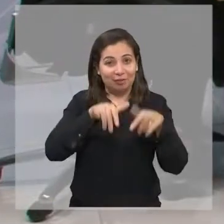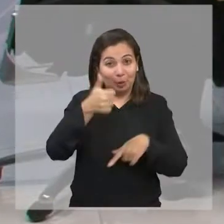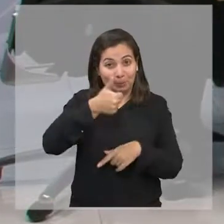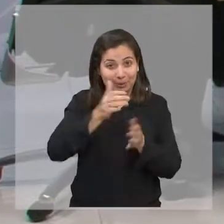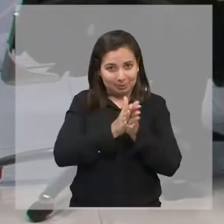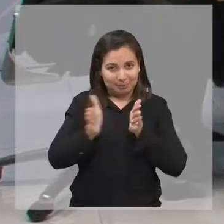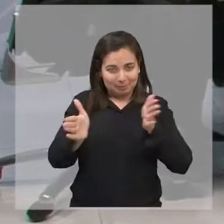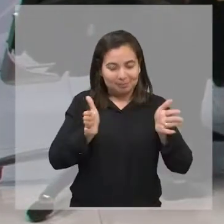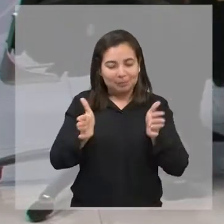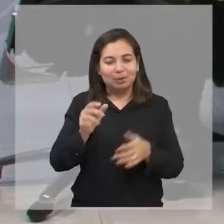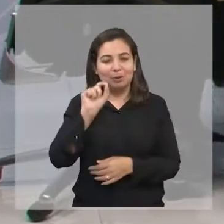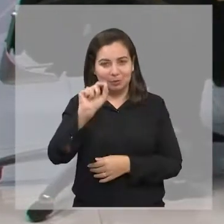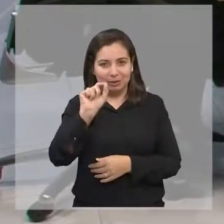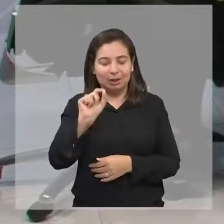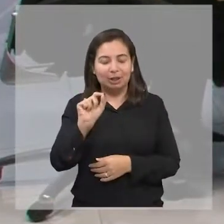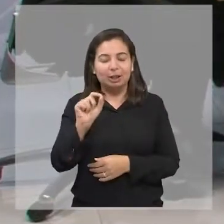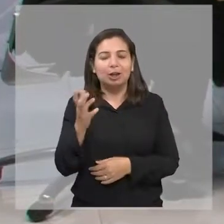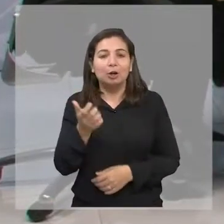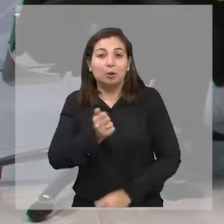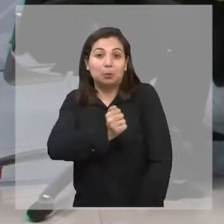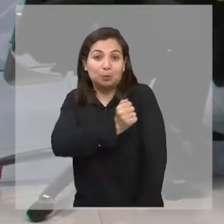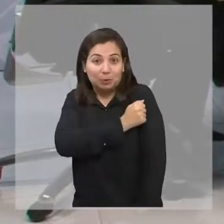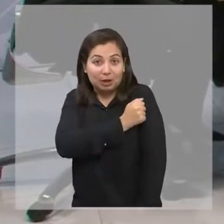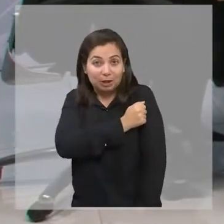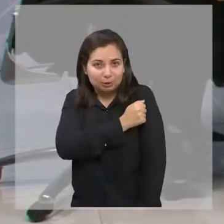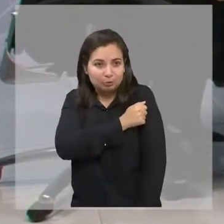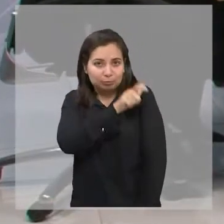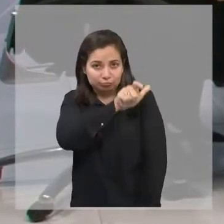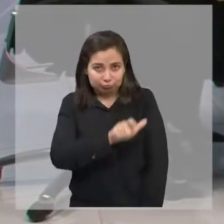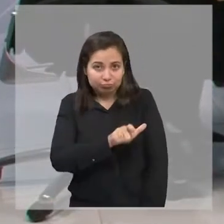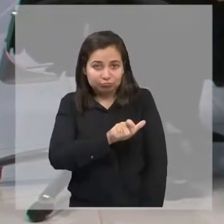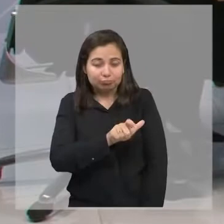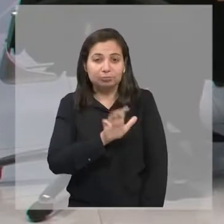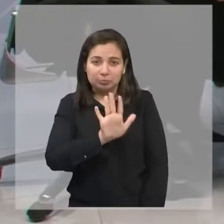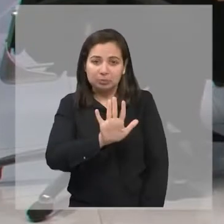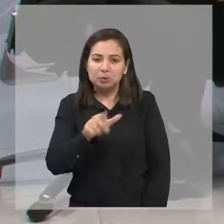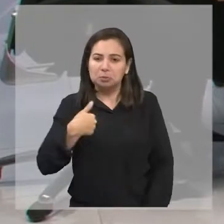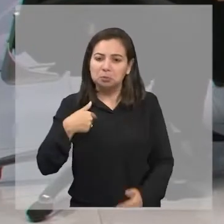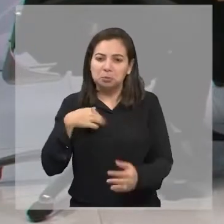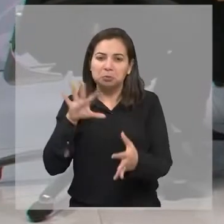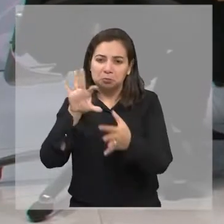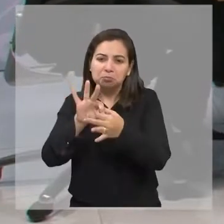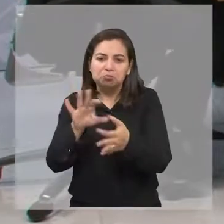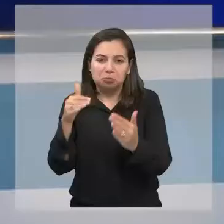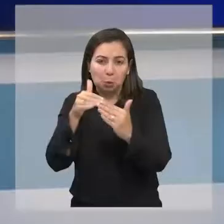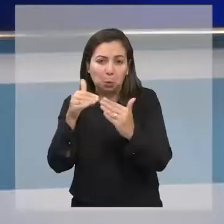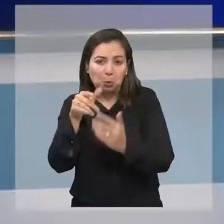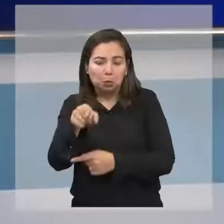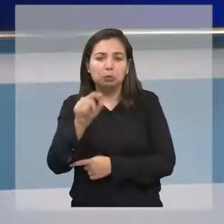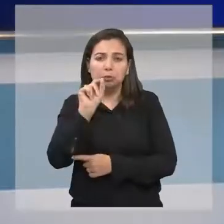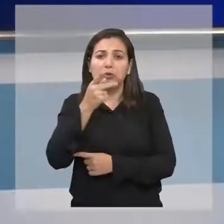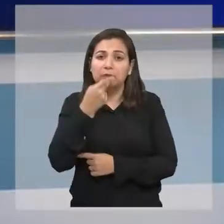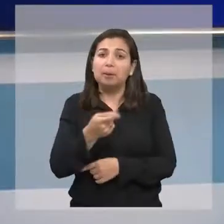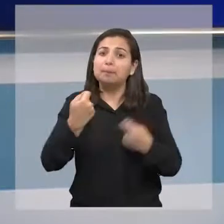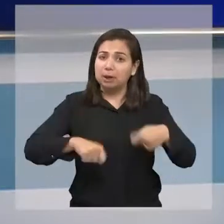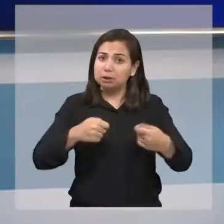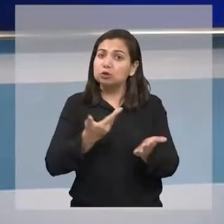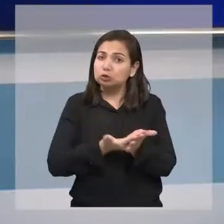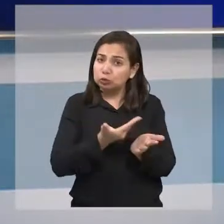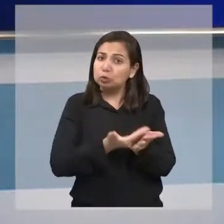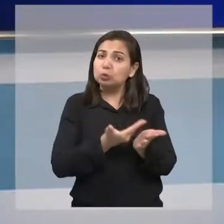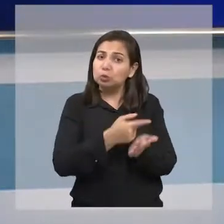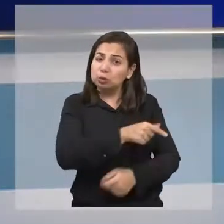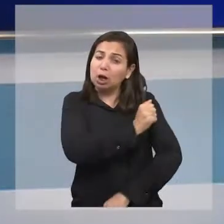de que ao aluno, e aí eu concordo com ele, o que interessa é que ele estude, porque ele quer estudar para